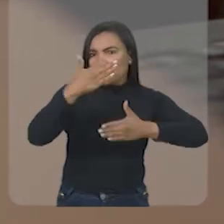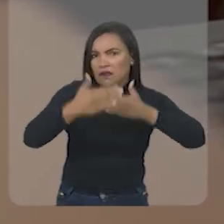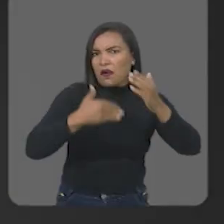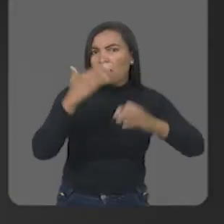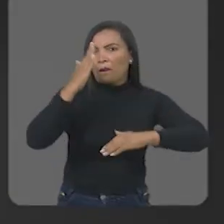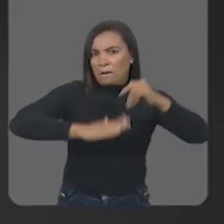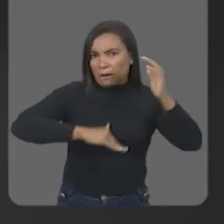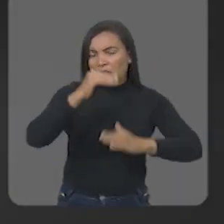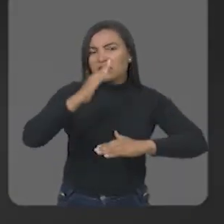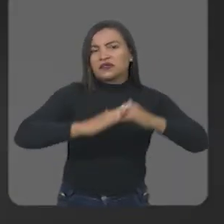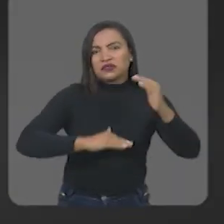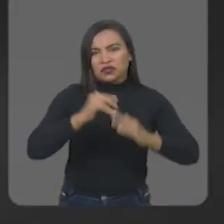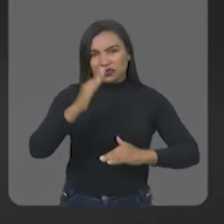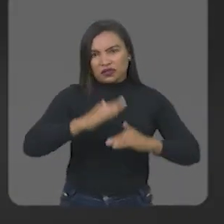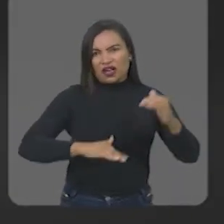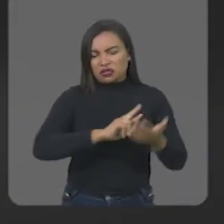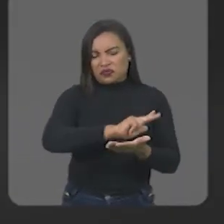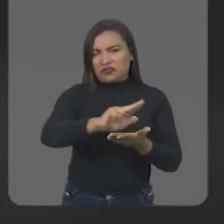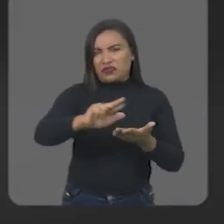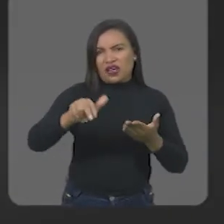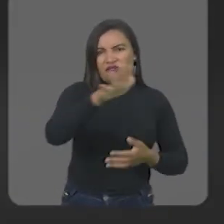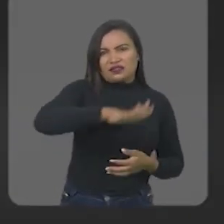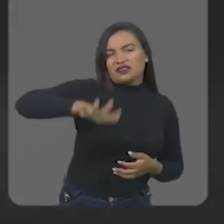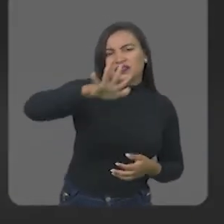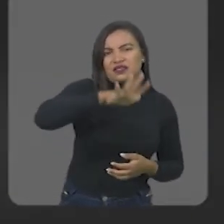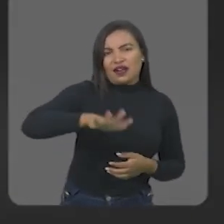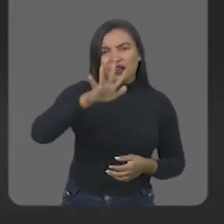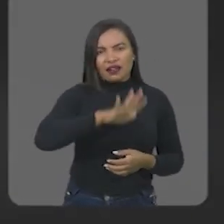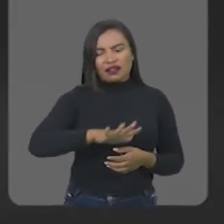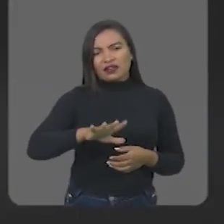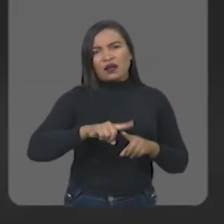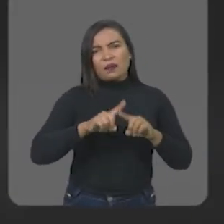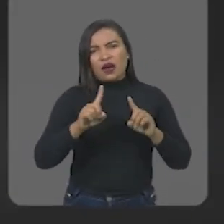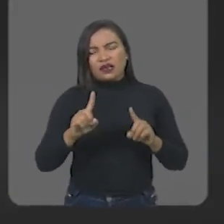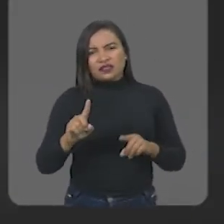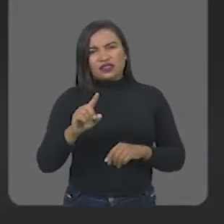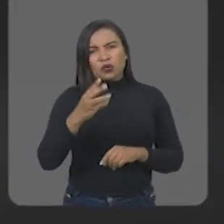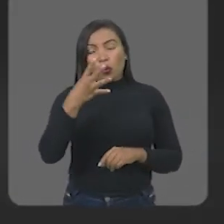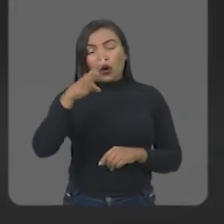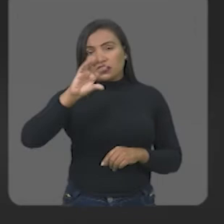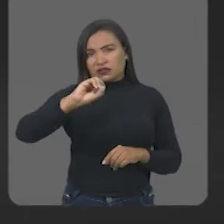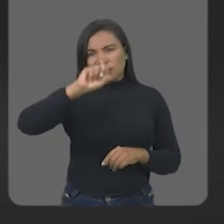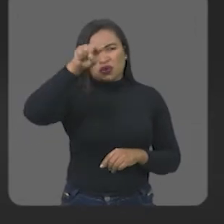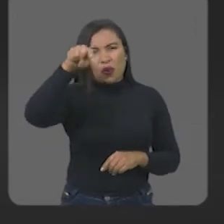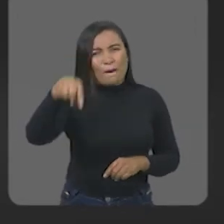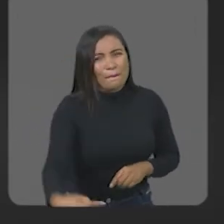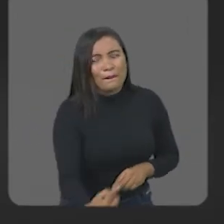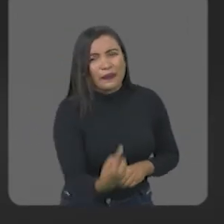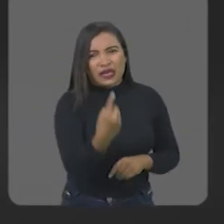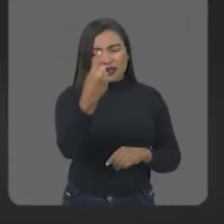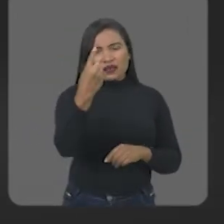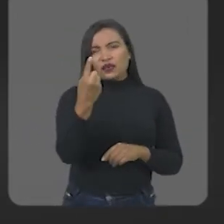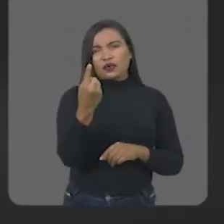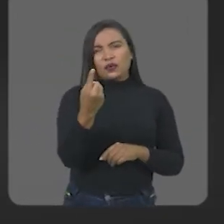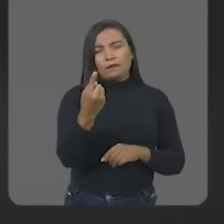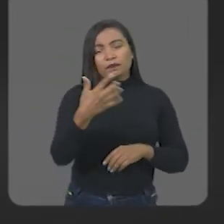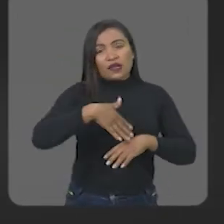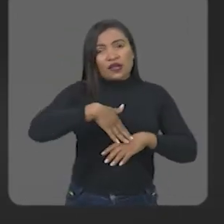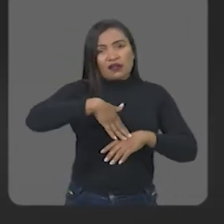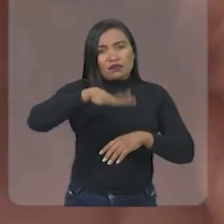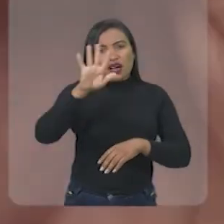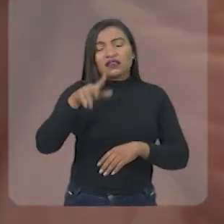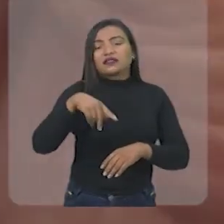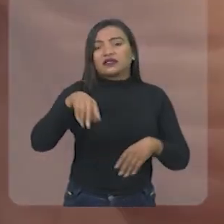áreas. Mais de 400 mil usuários em todo o território nacional e em outros 59